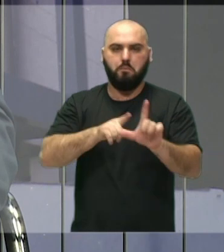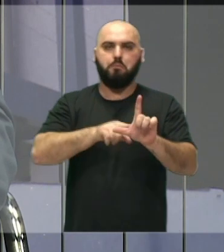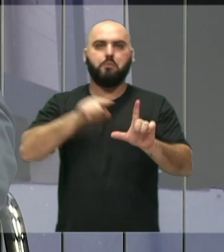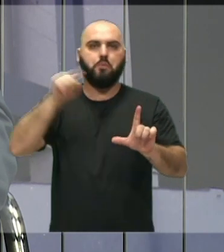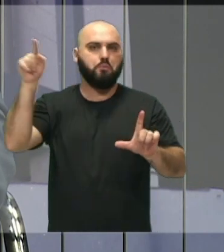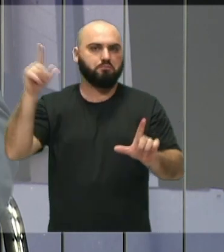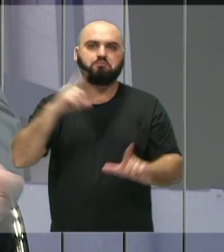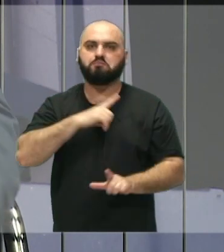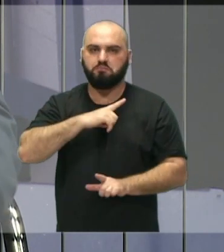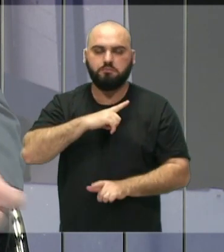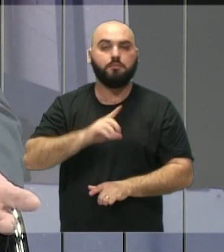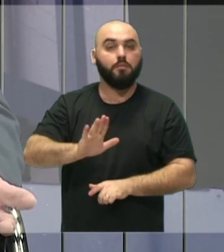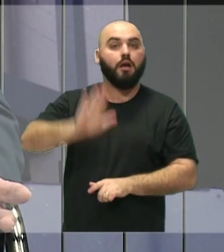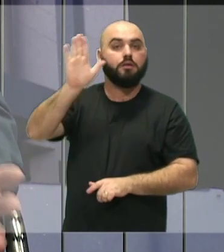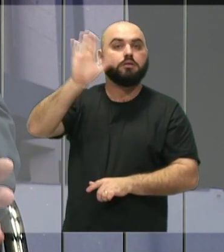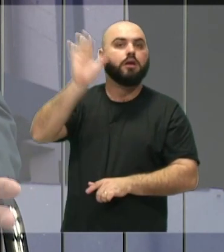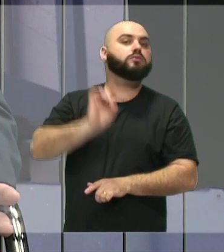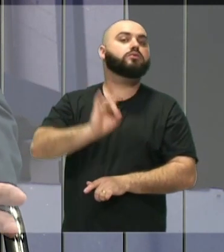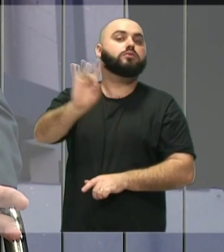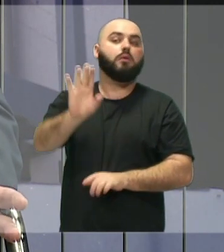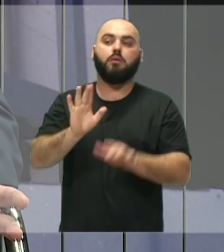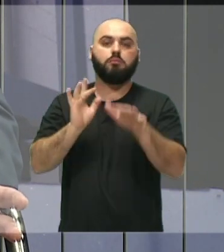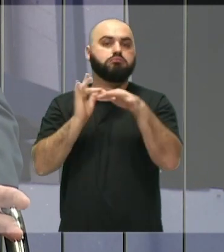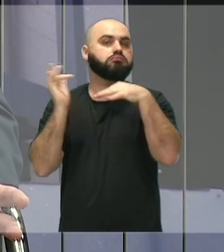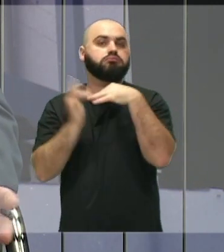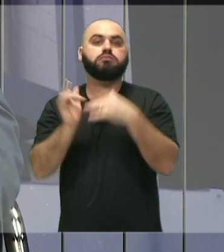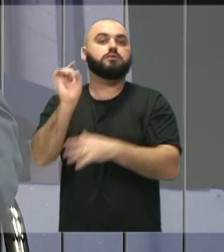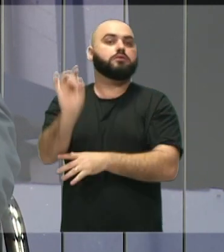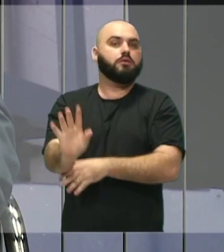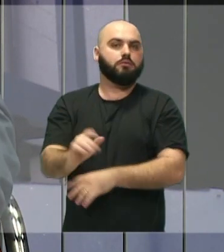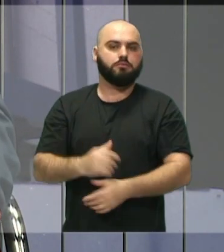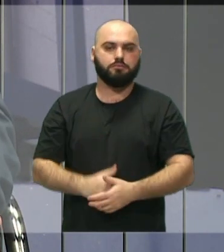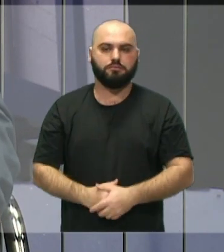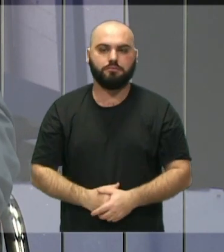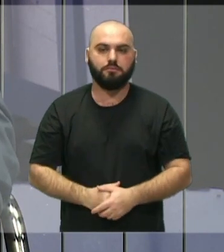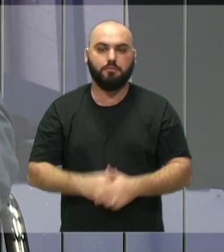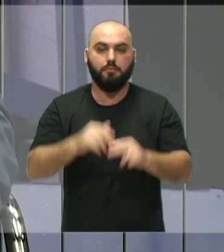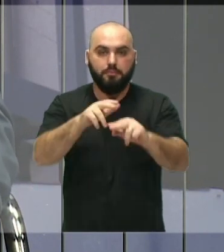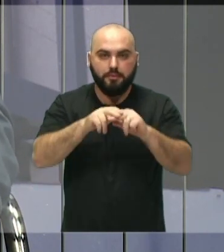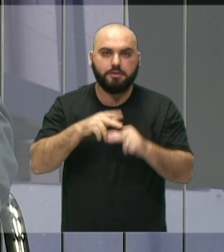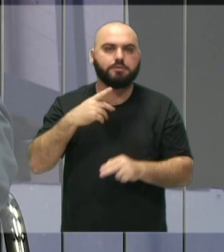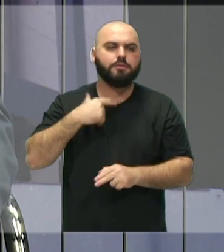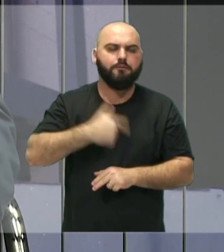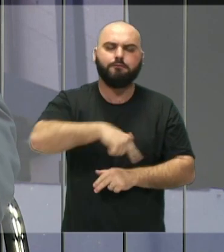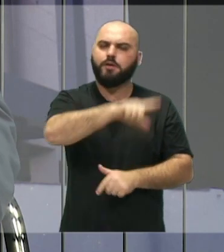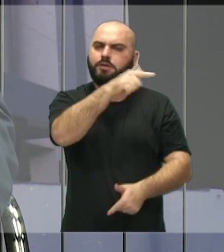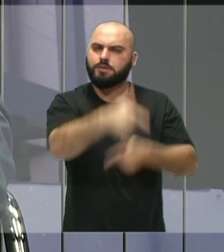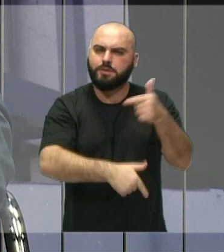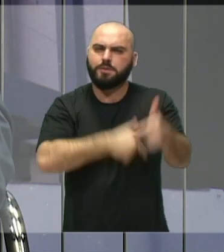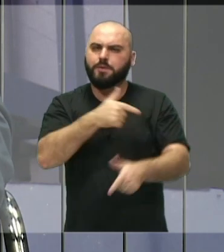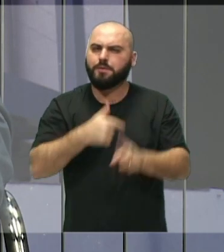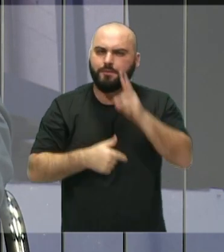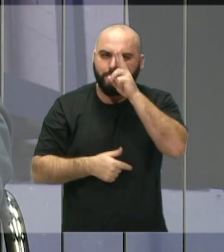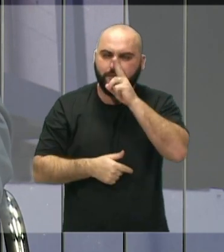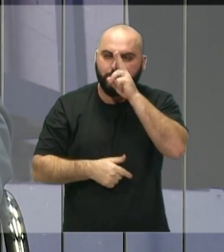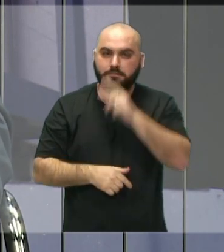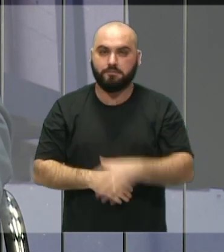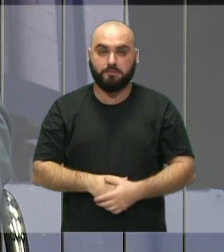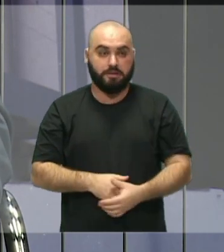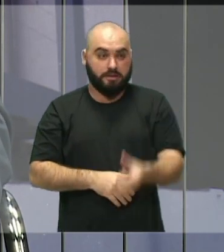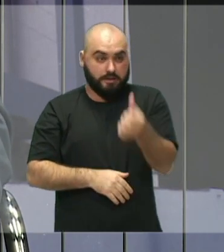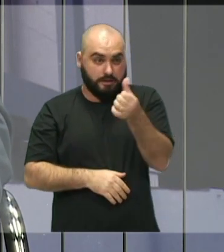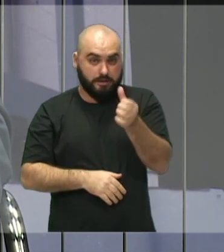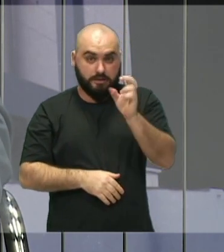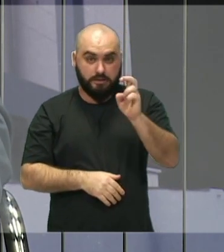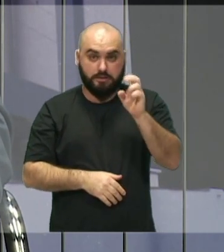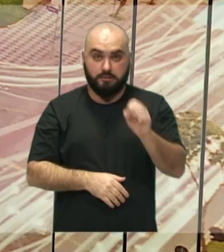temos candidatos que se elegeram só por redes sociais. Então a gente trabalhou muito voltado a isso. Não me surpreendeu os 650